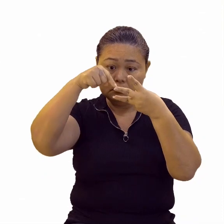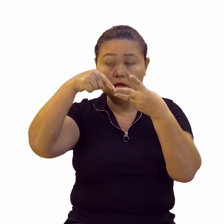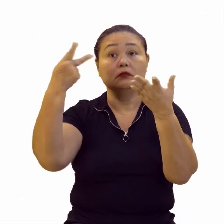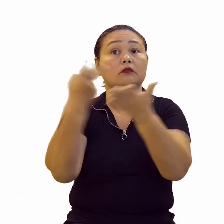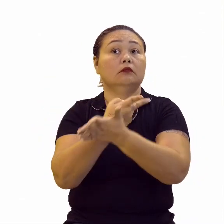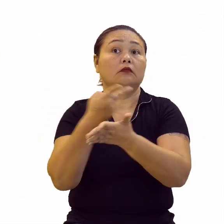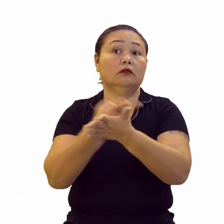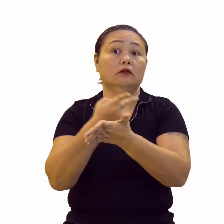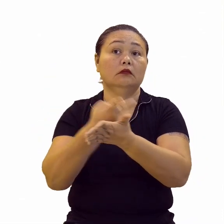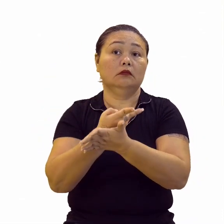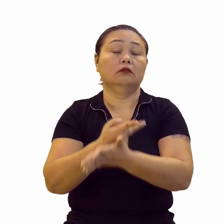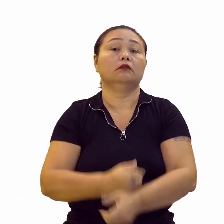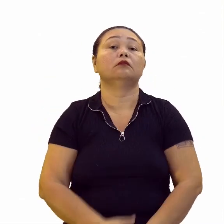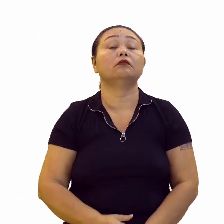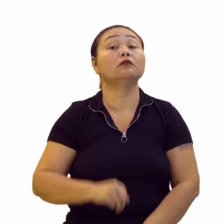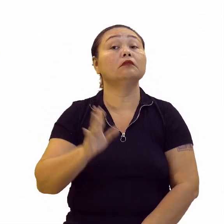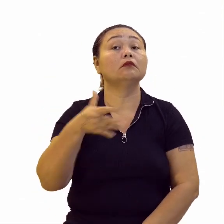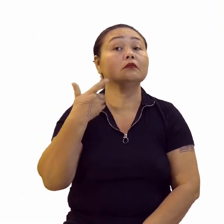erradas. E aí?